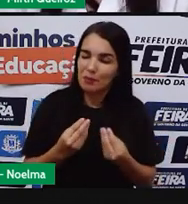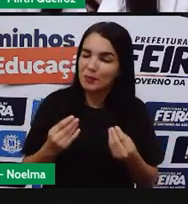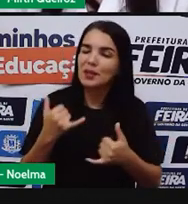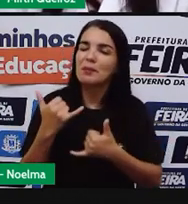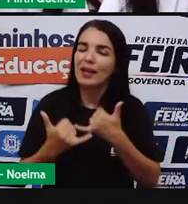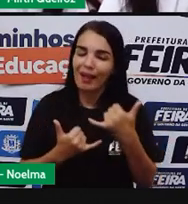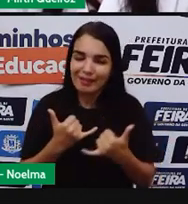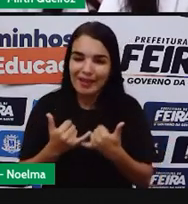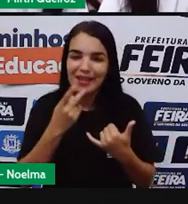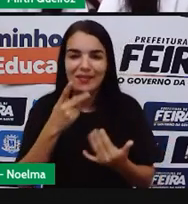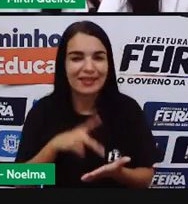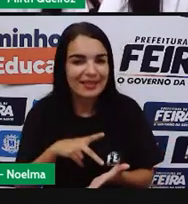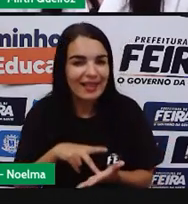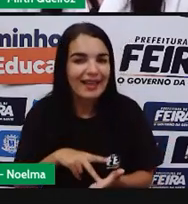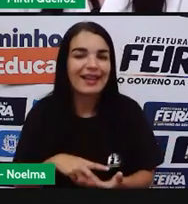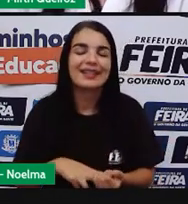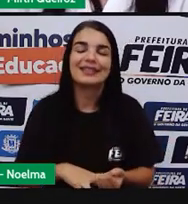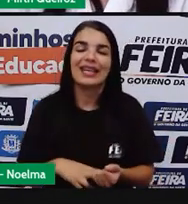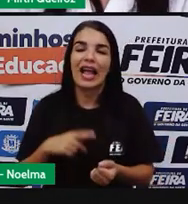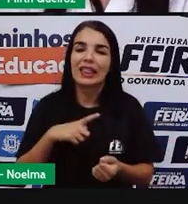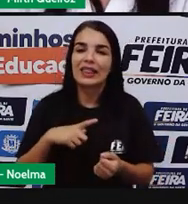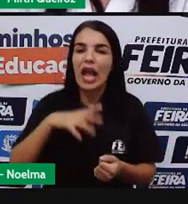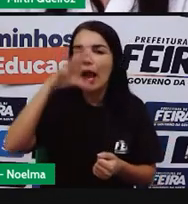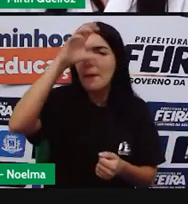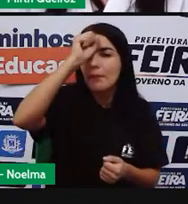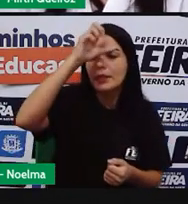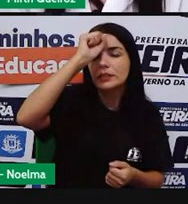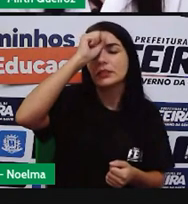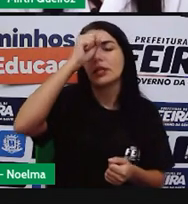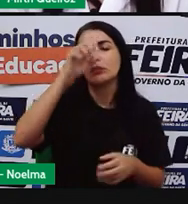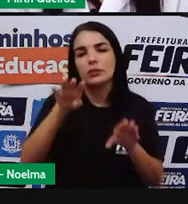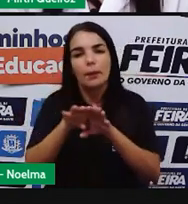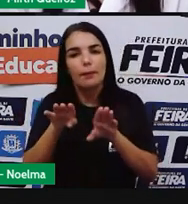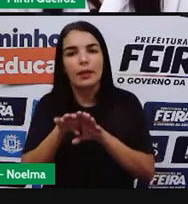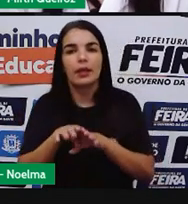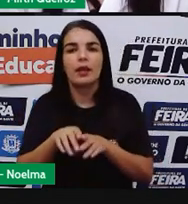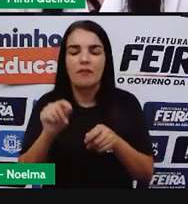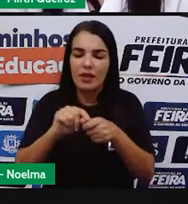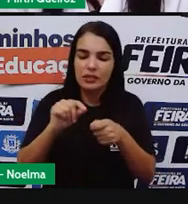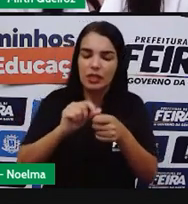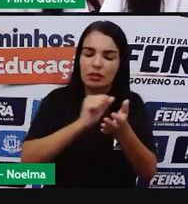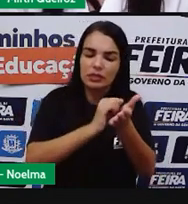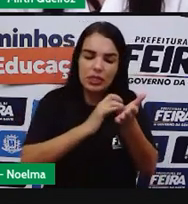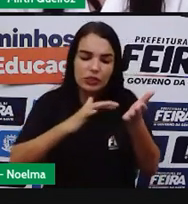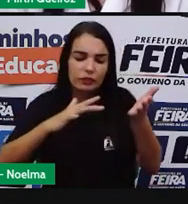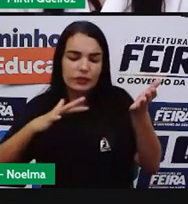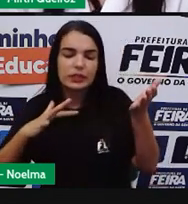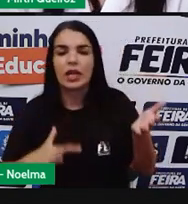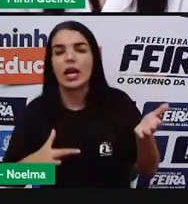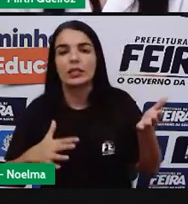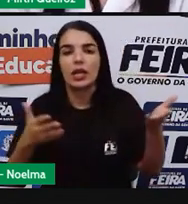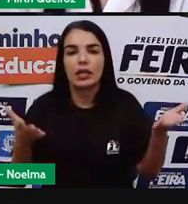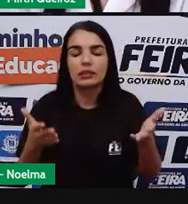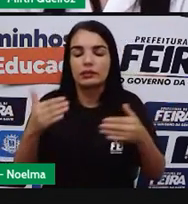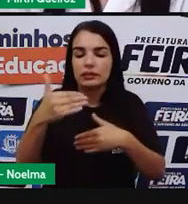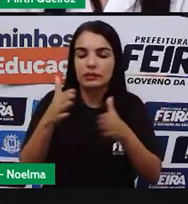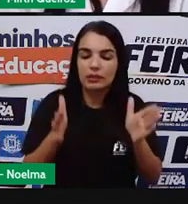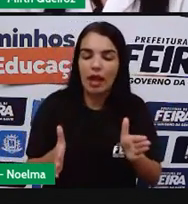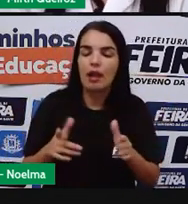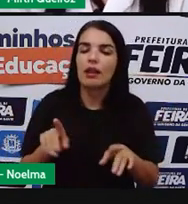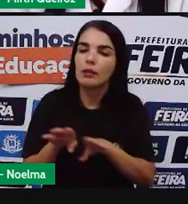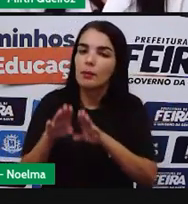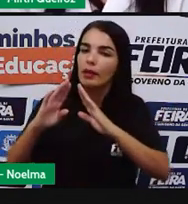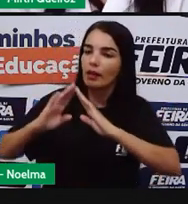brincado muito na escola, que vocês devem ter aprendido muito, né? Realizado atividades, tanto em sala de aula quanto em casa